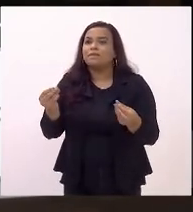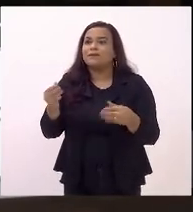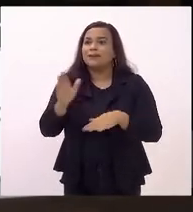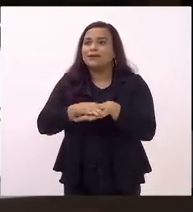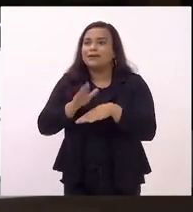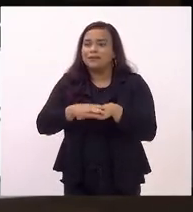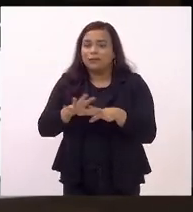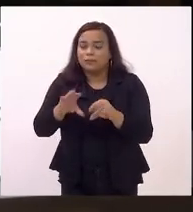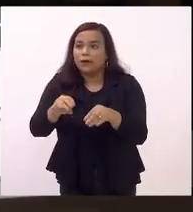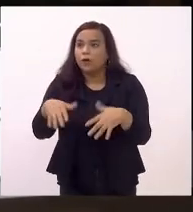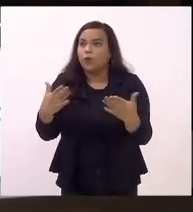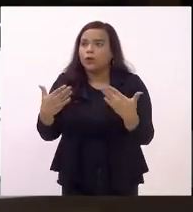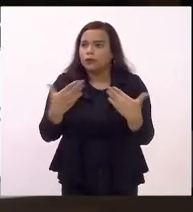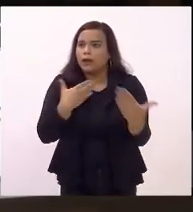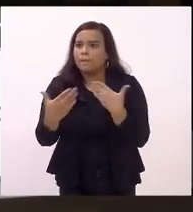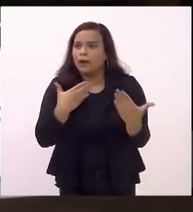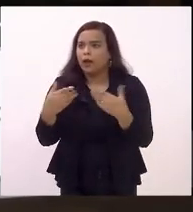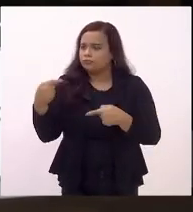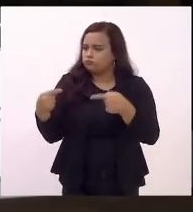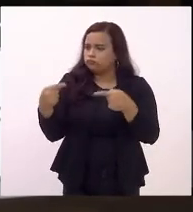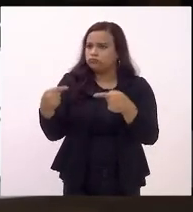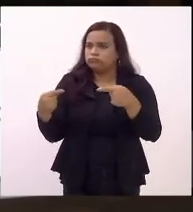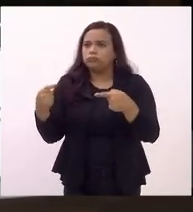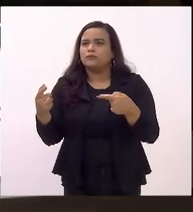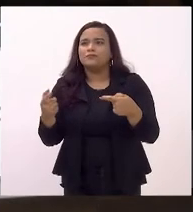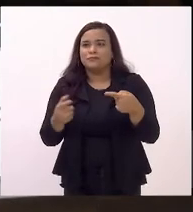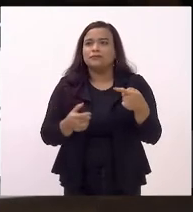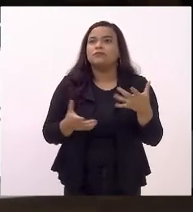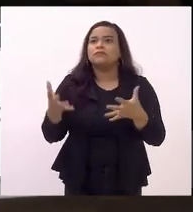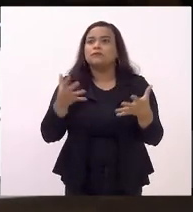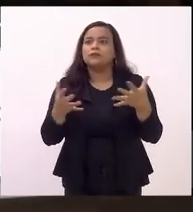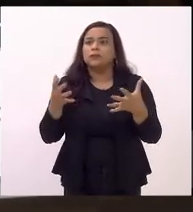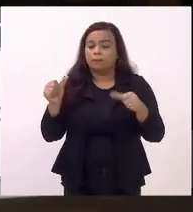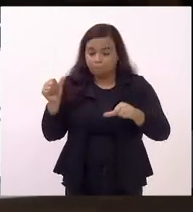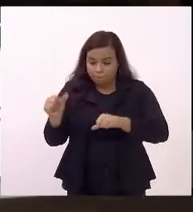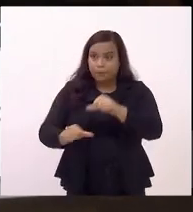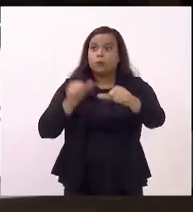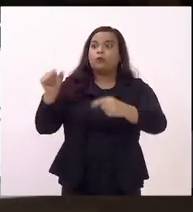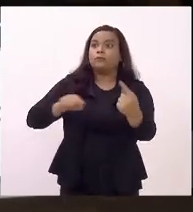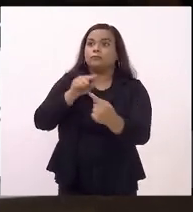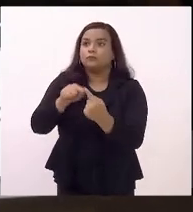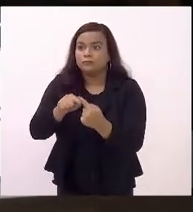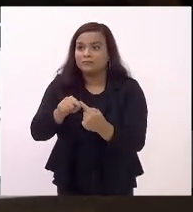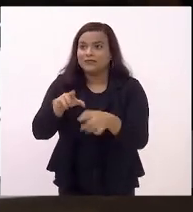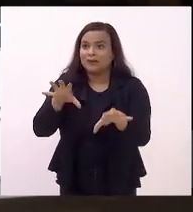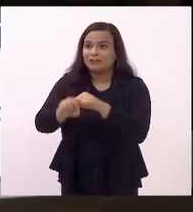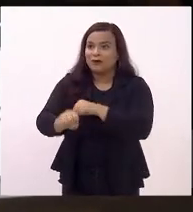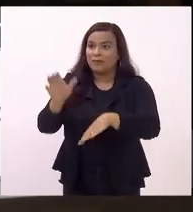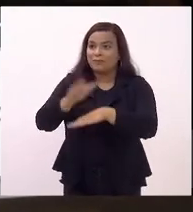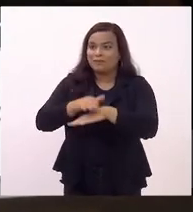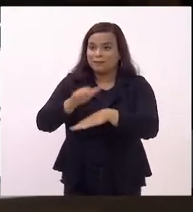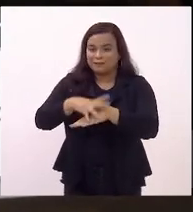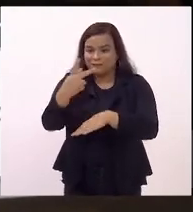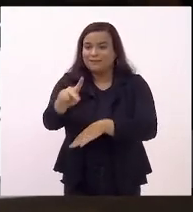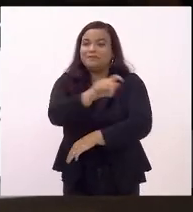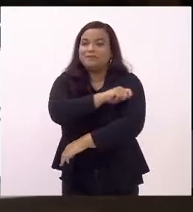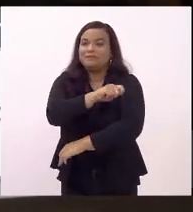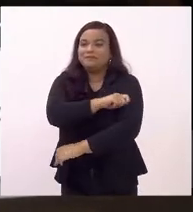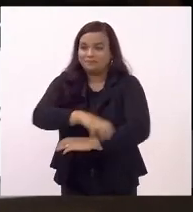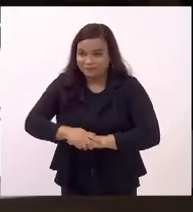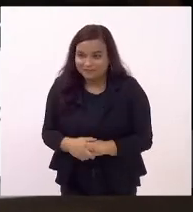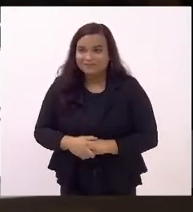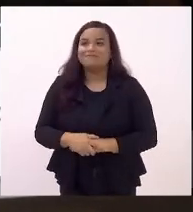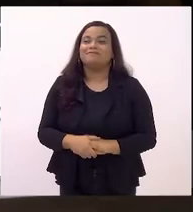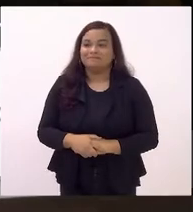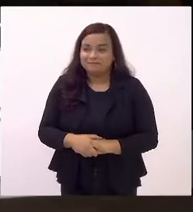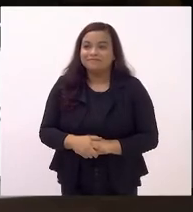de um debate, de uma discussão, e mudar o curso da formação do discente. Muda